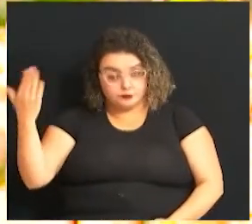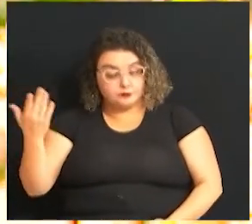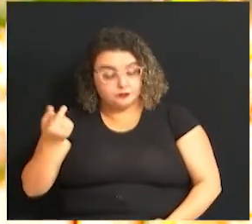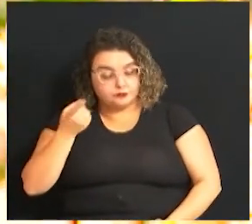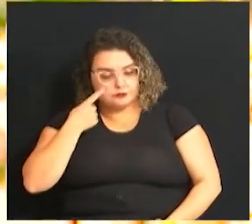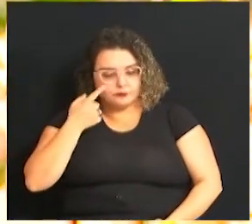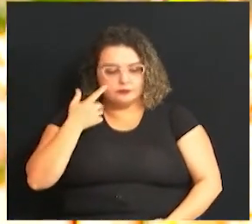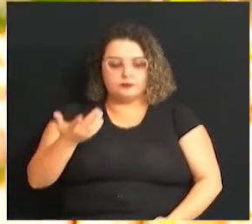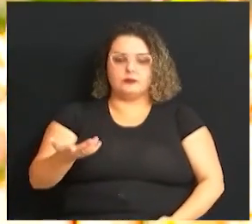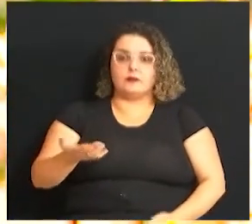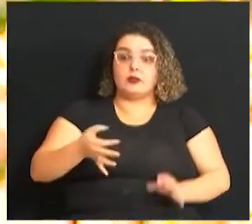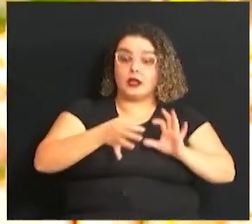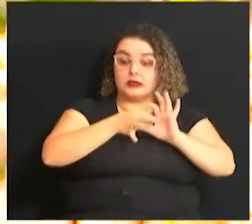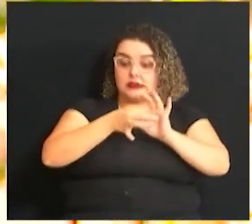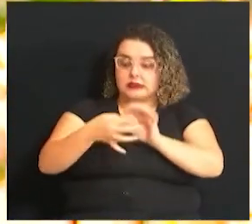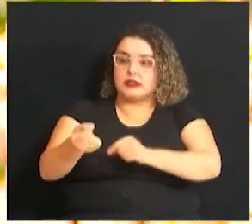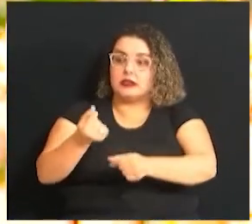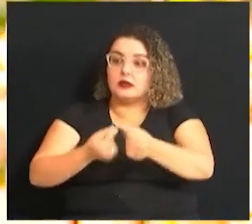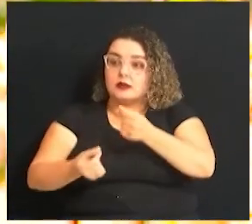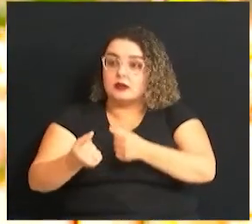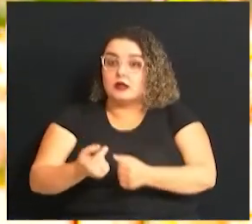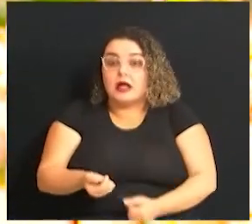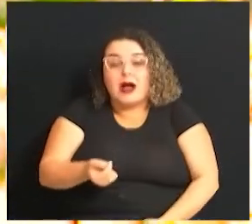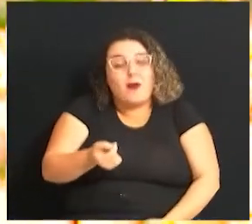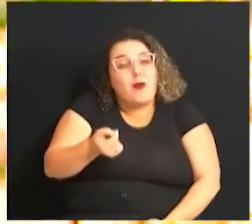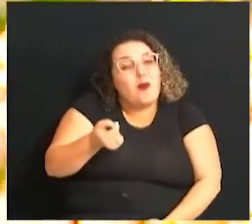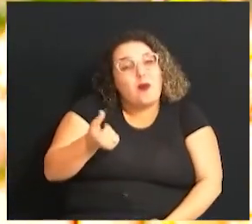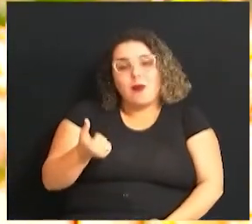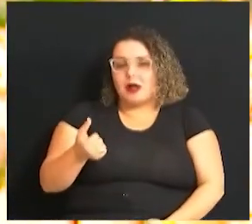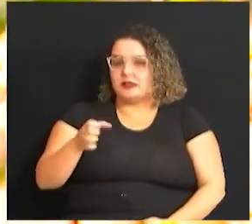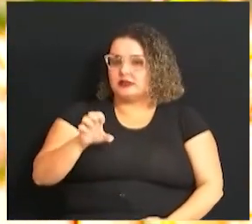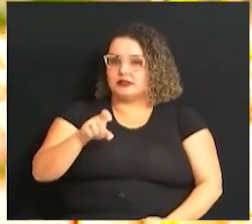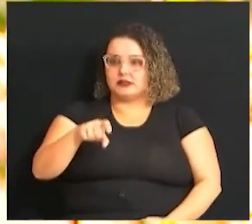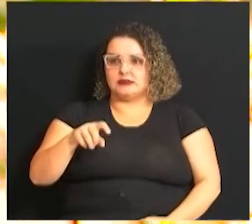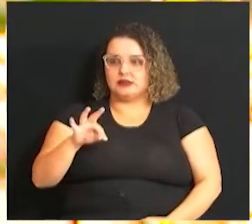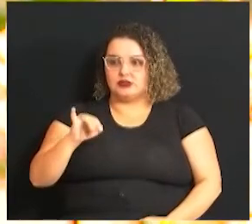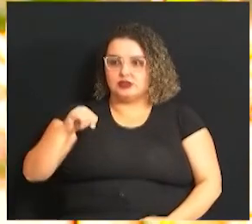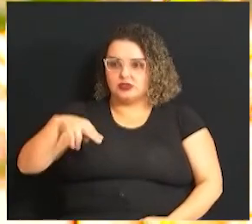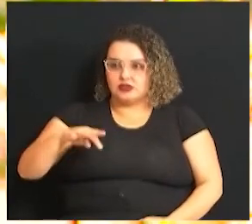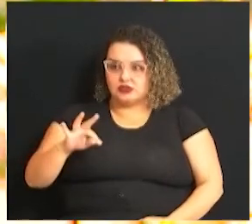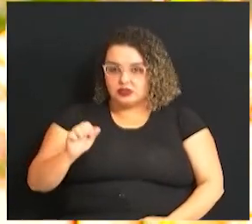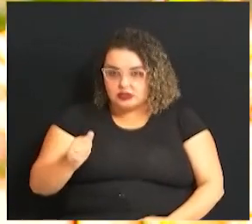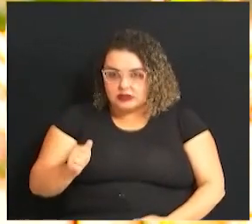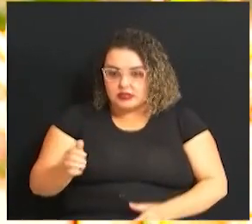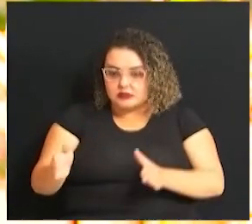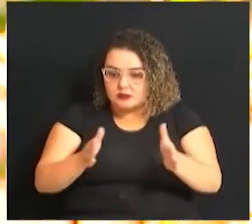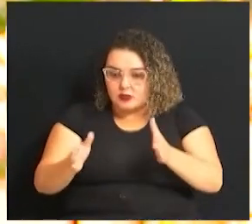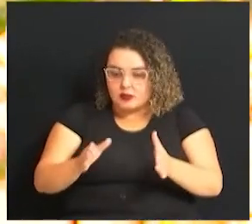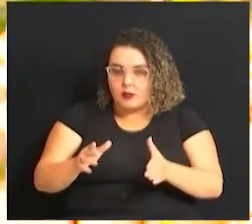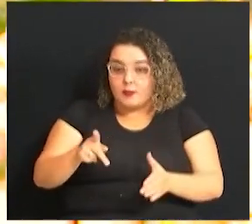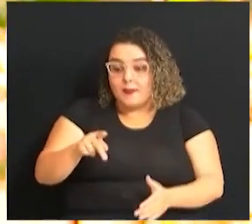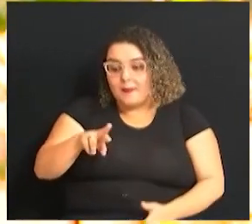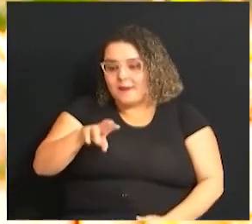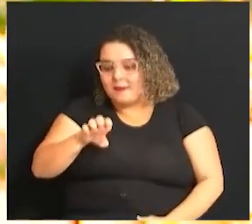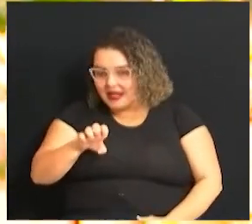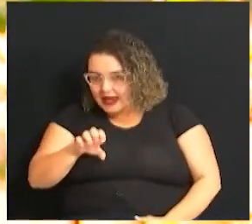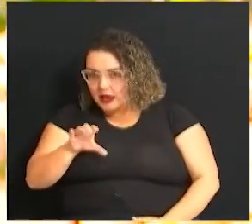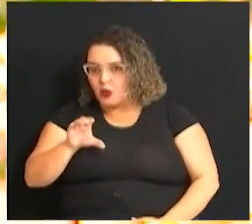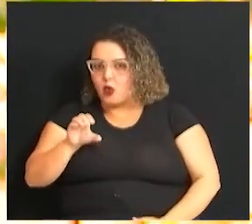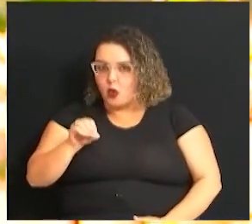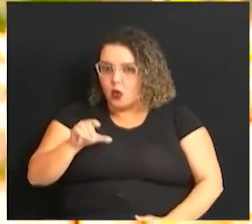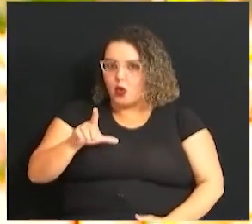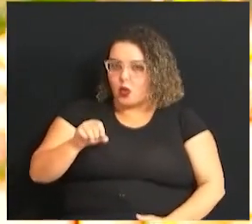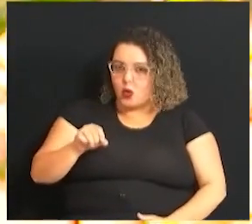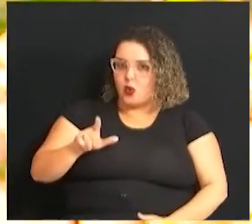vista, Mariana, esse grande ciclo econômico, ela foi quase extinta nessa época pré-colonial